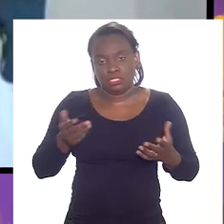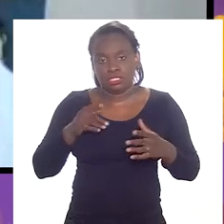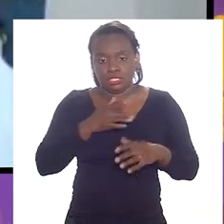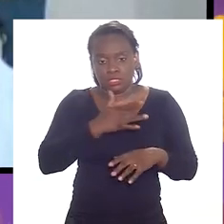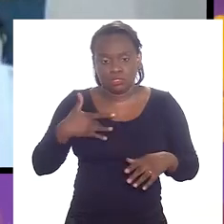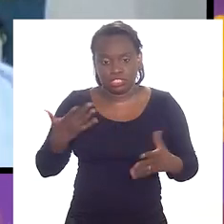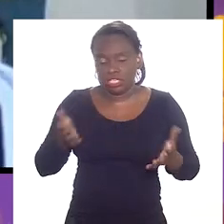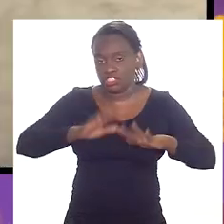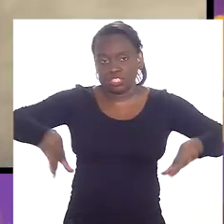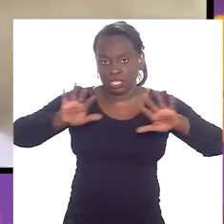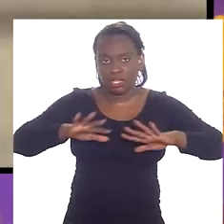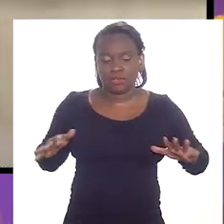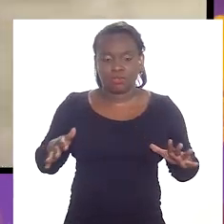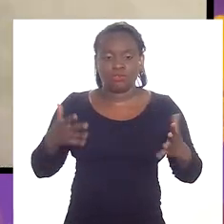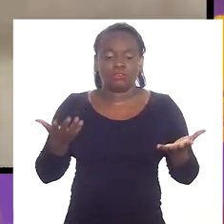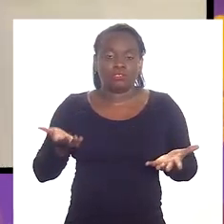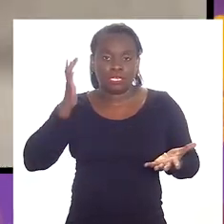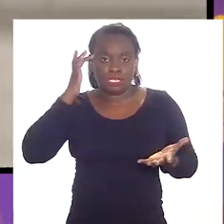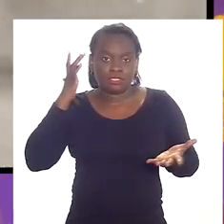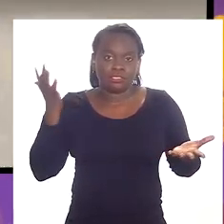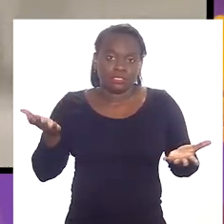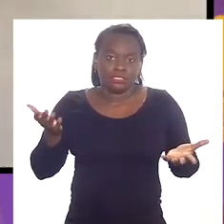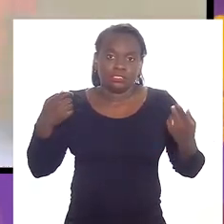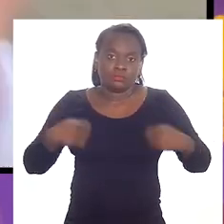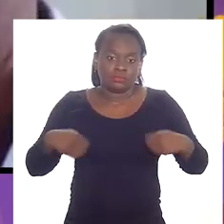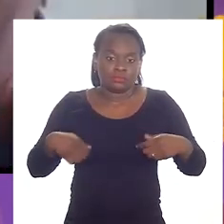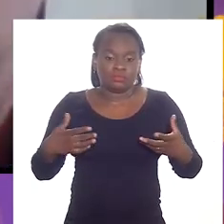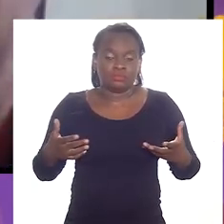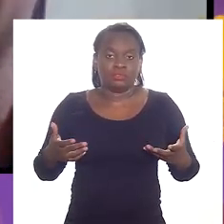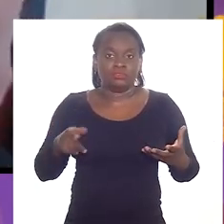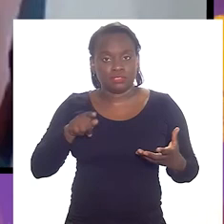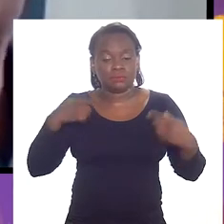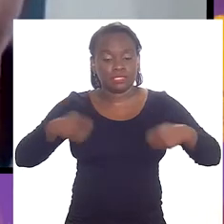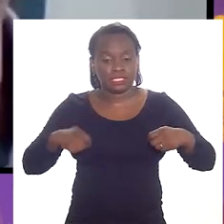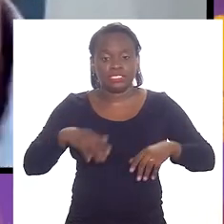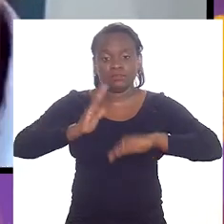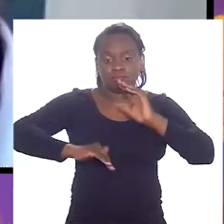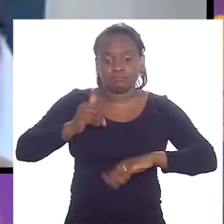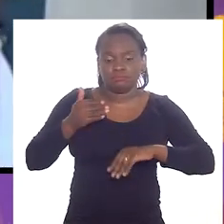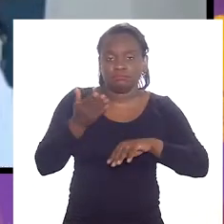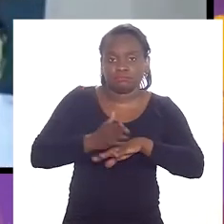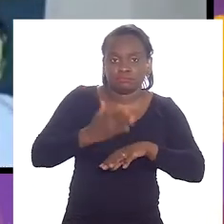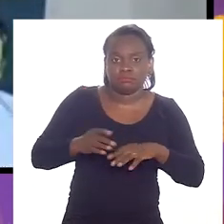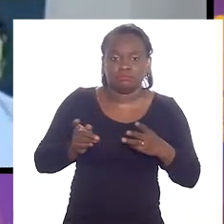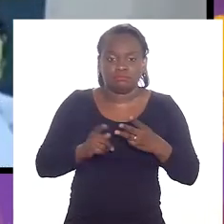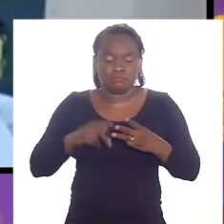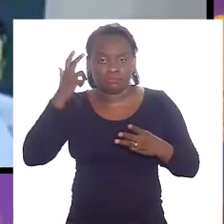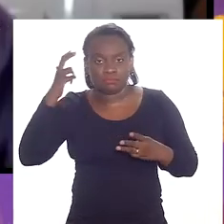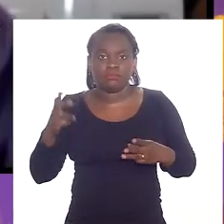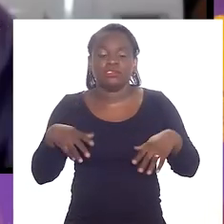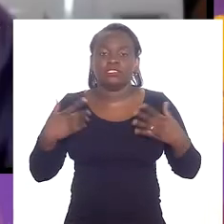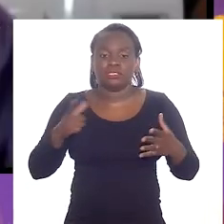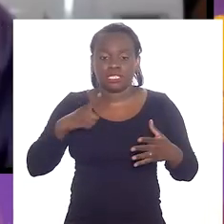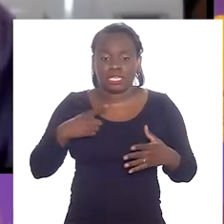chamada, e aí... Doutor, o cara pode contaminar 4, 5, 6, 8 de uma vez só. E aí, Luiz Ribeiro? Veja, nós estamos